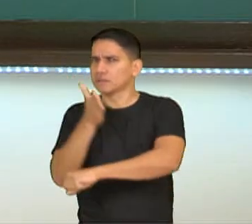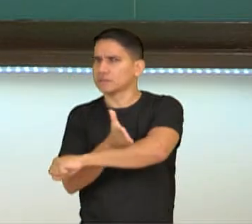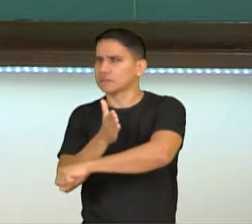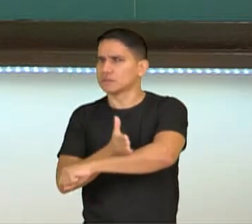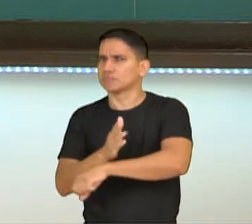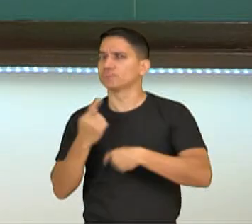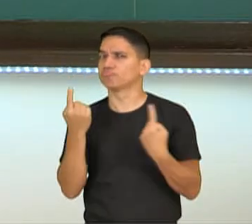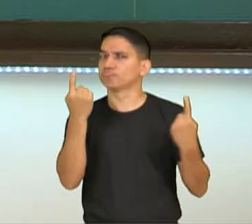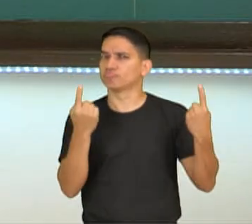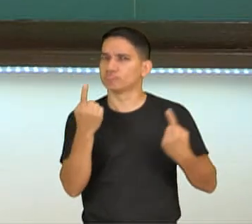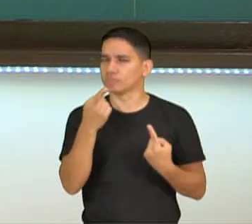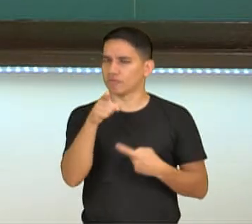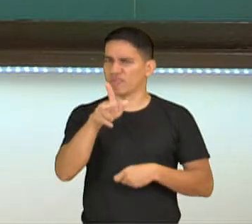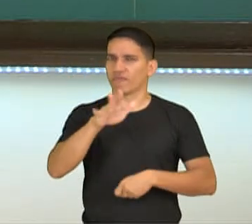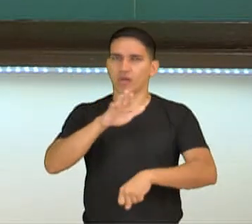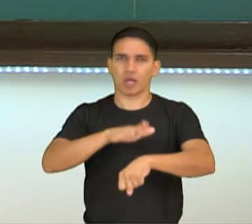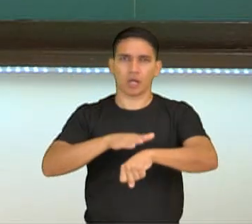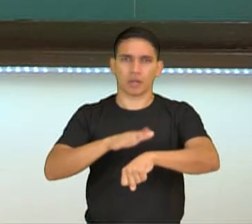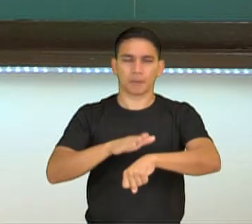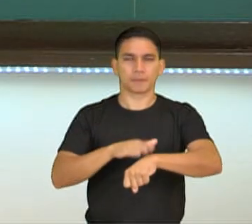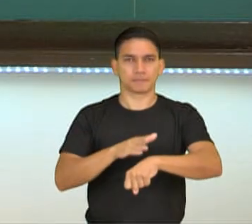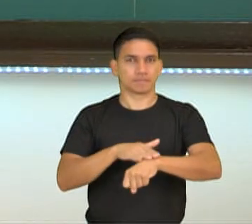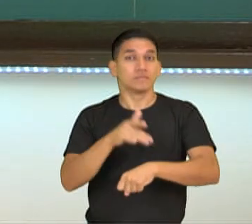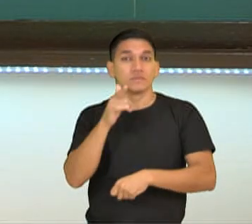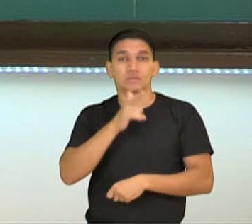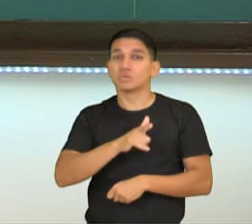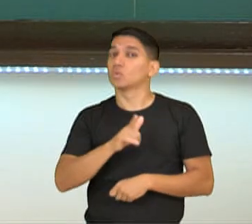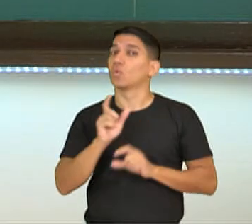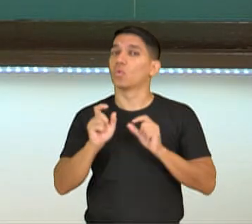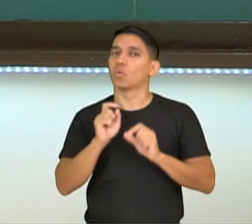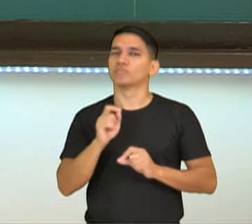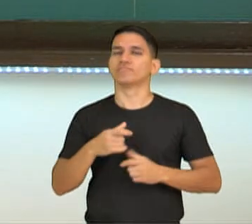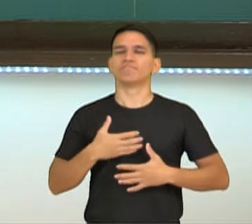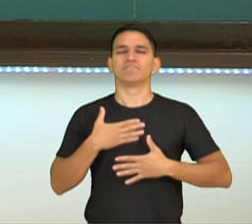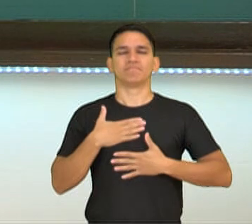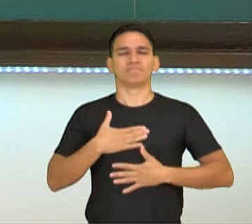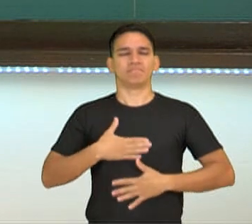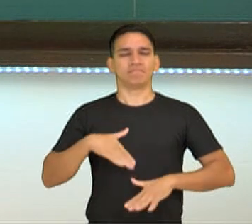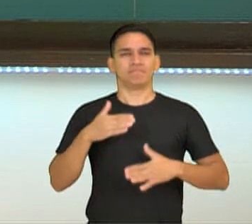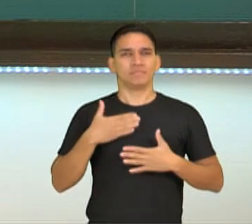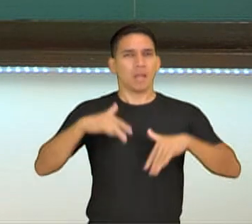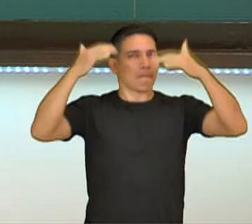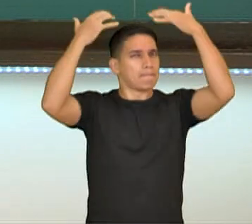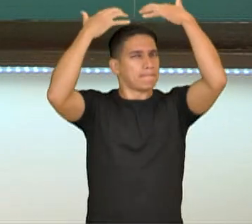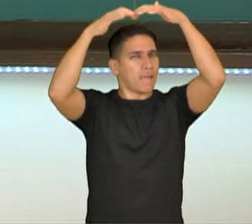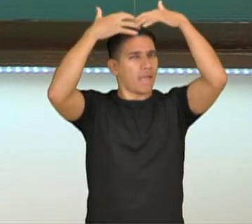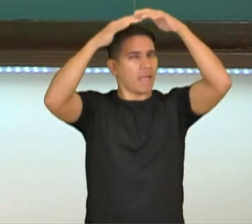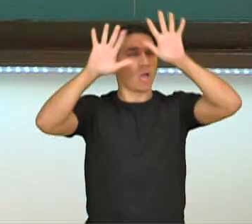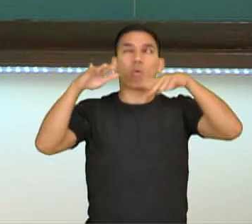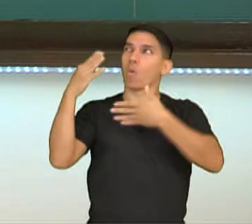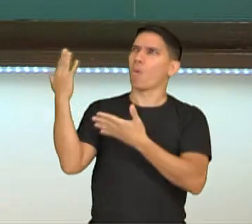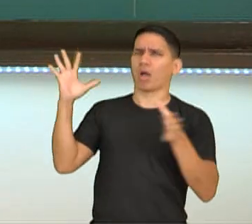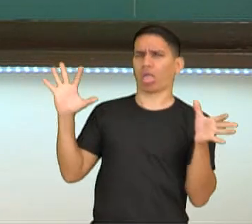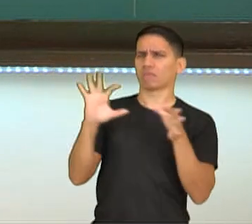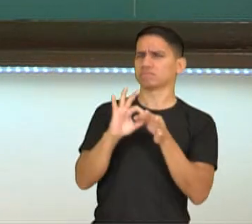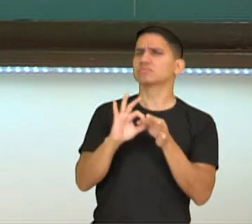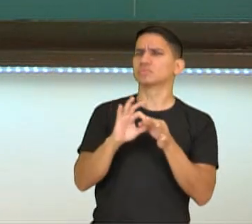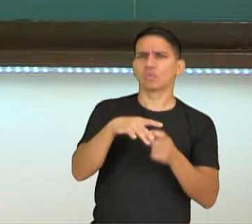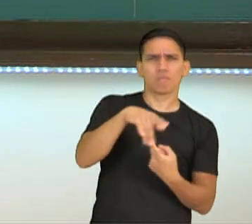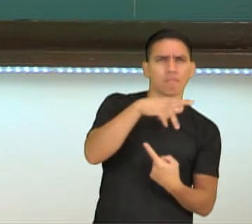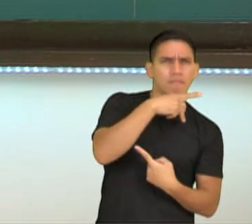medieval? Você vai ter aí um tempinho para você respirar fundo, pensar sobre essa vinculação